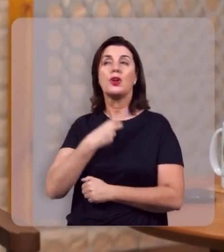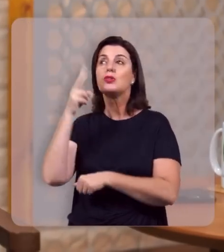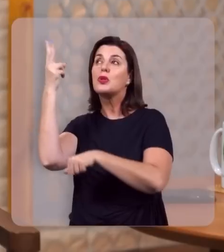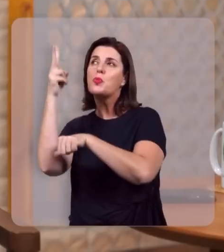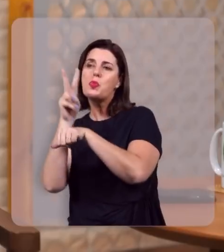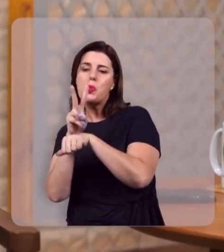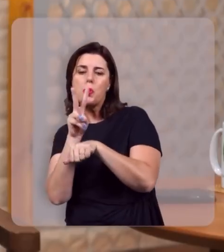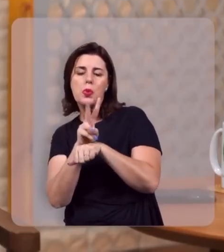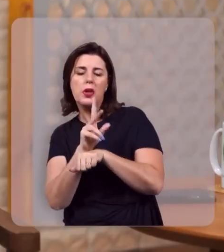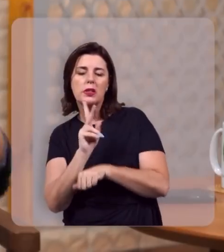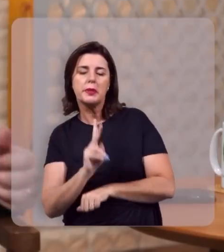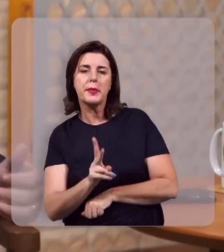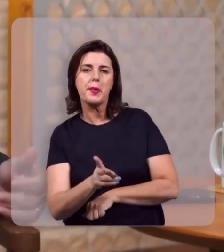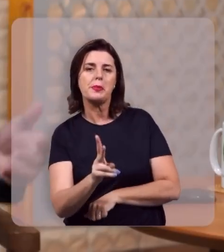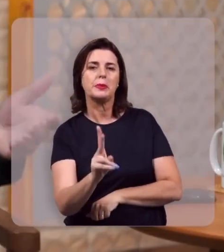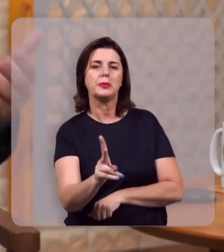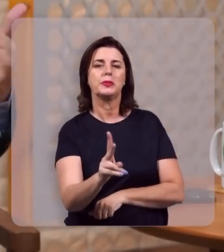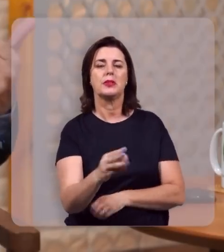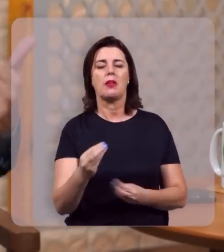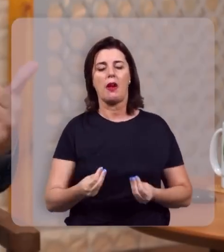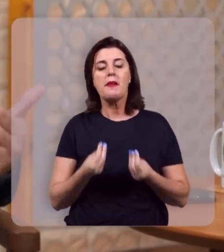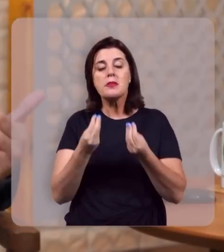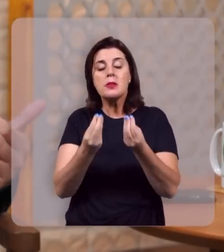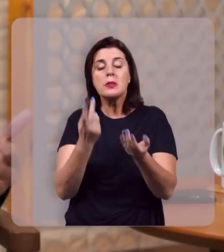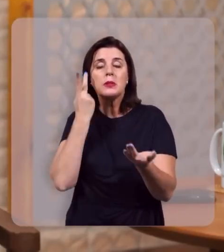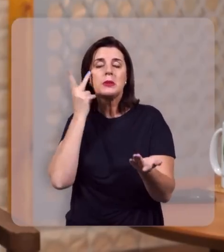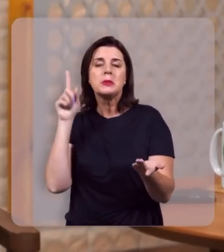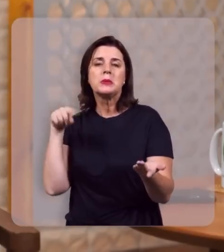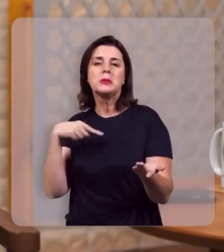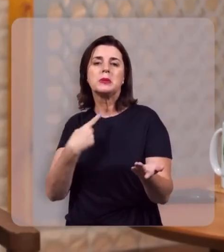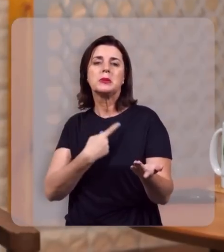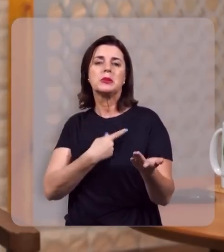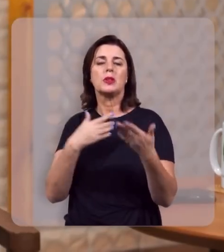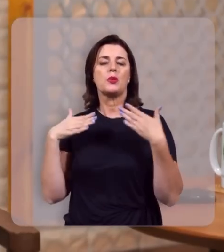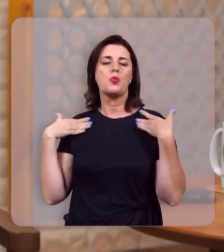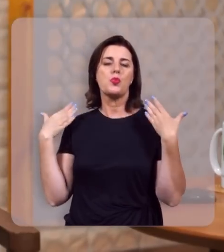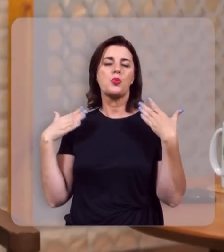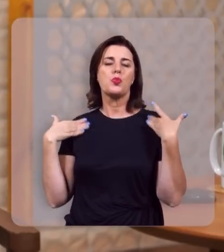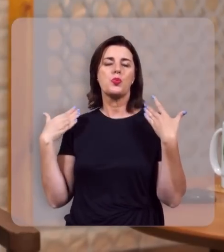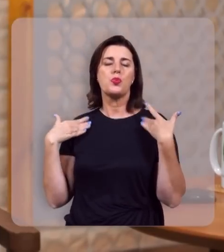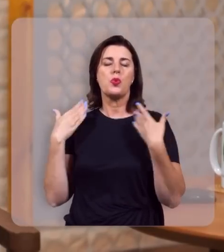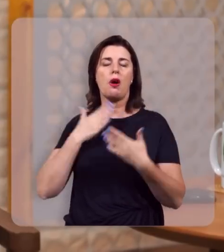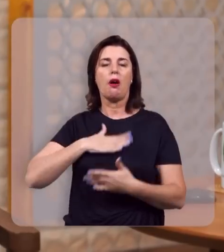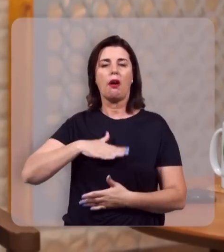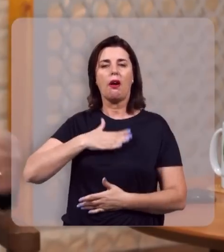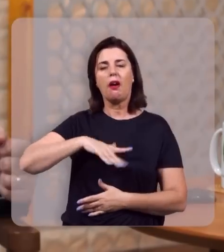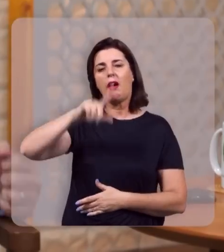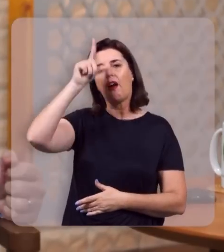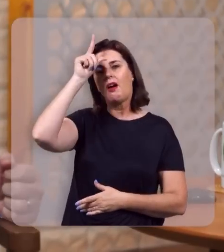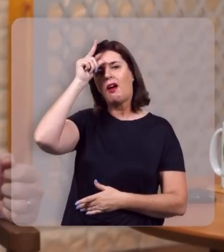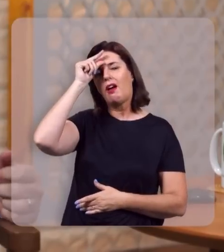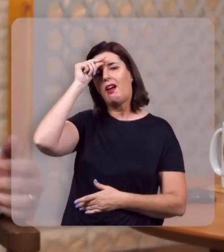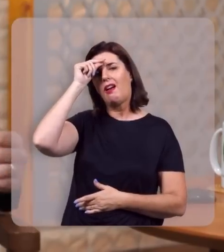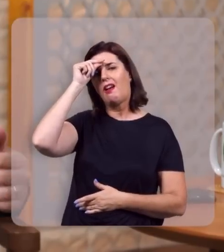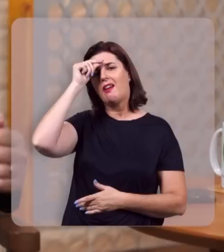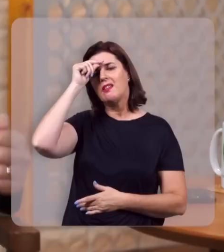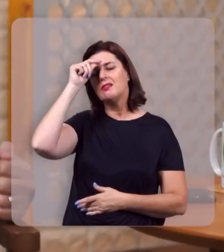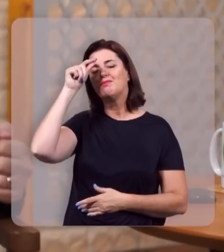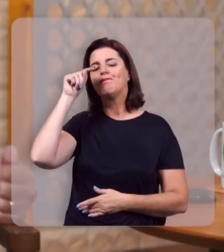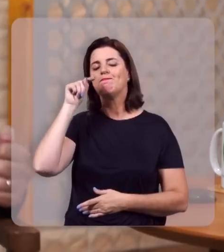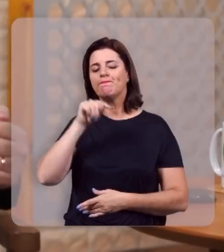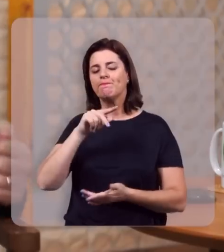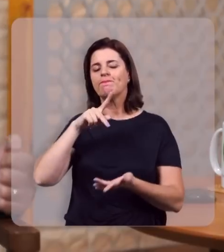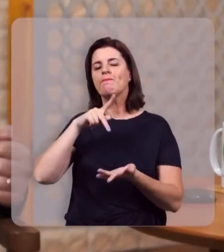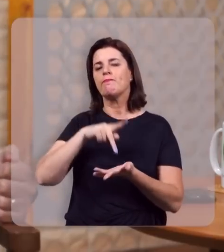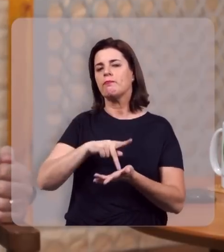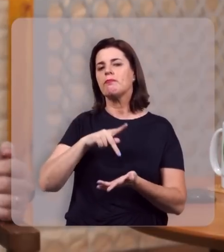o seu cuidado constante, ou não trará a nós esse alento que nos revigora a alma. E